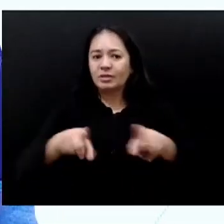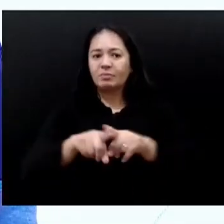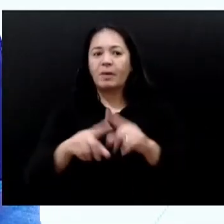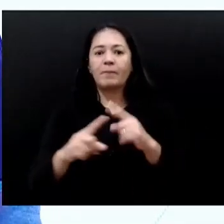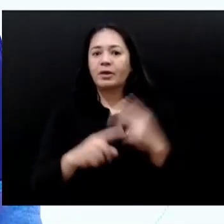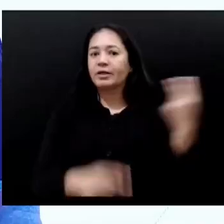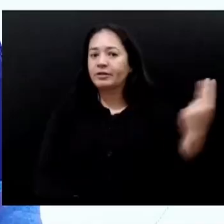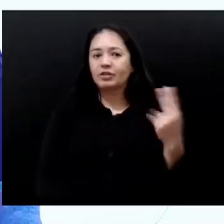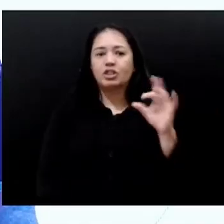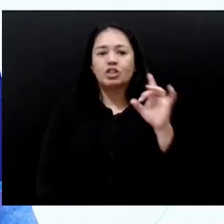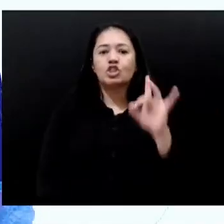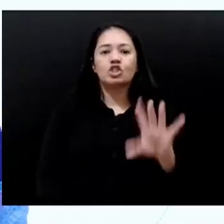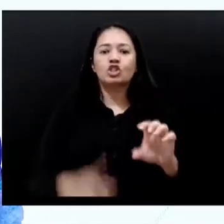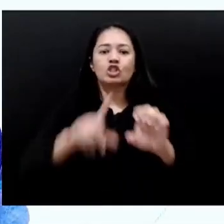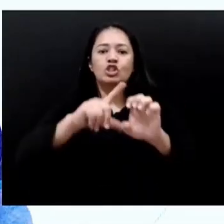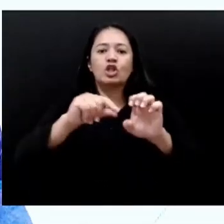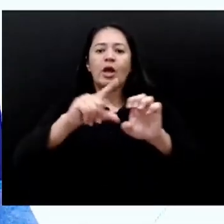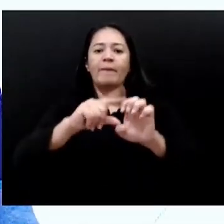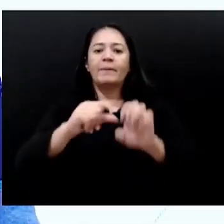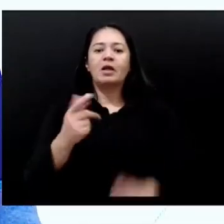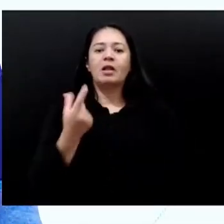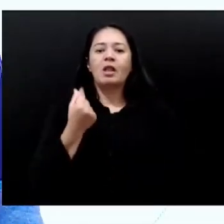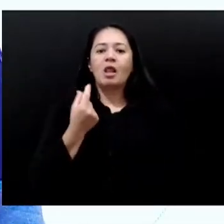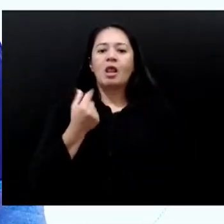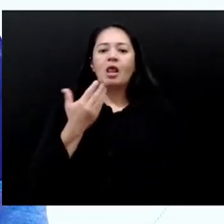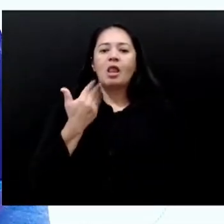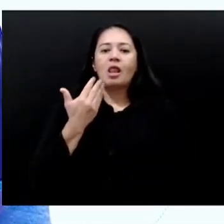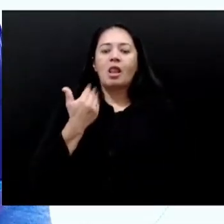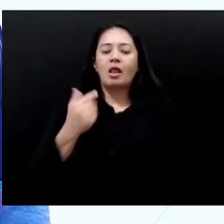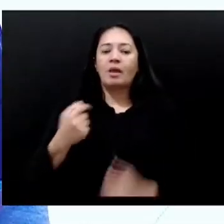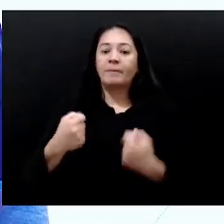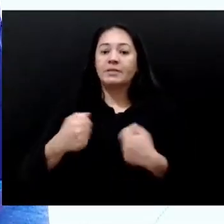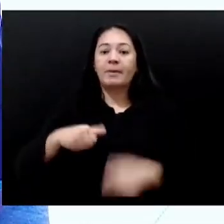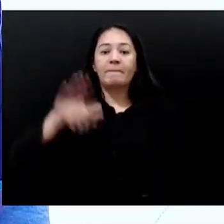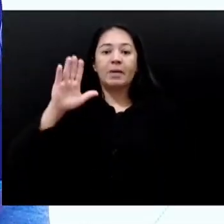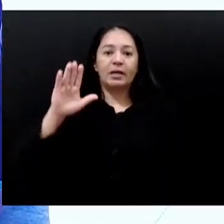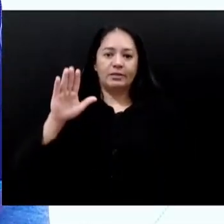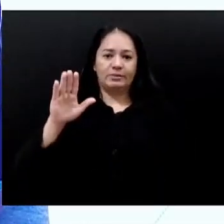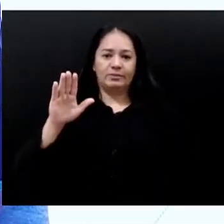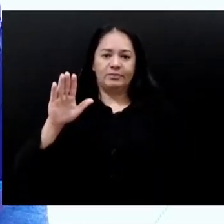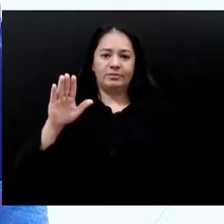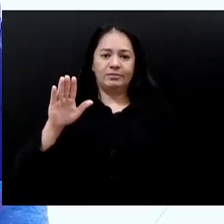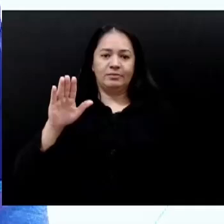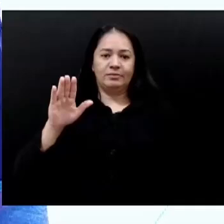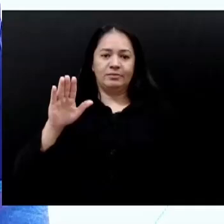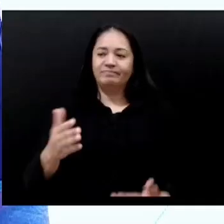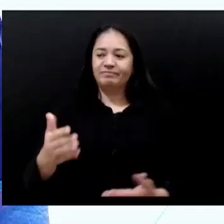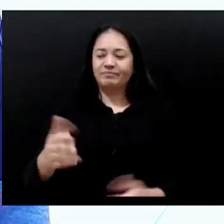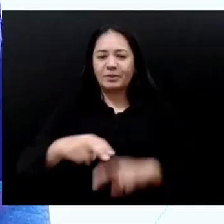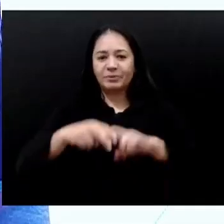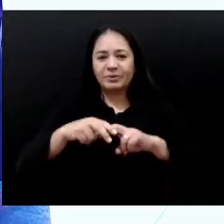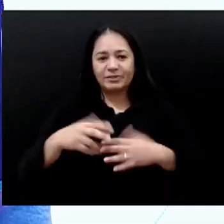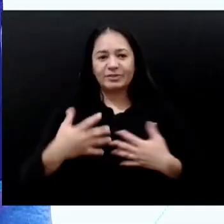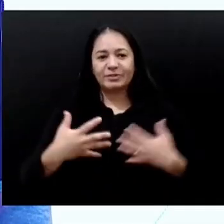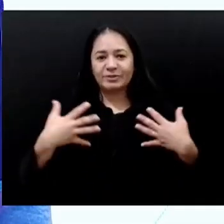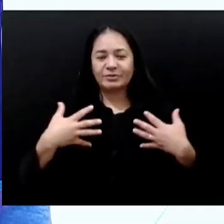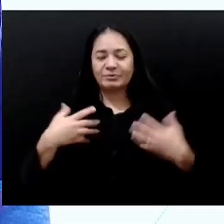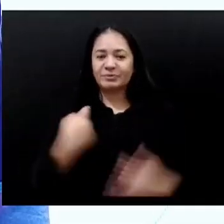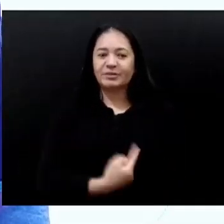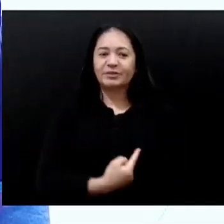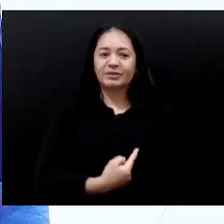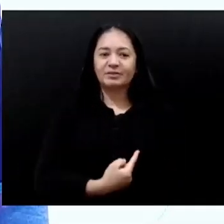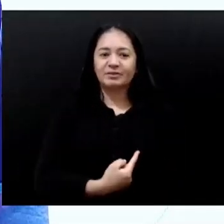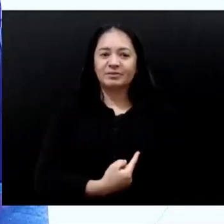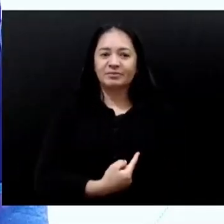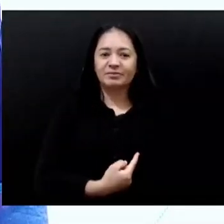empresário e só ganhar dinheiro, tem que ser muito mais do que só isso. Então, é motivo de grande orgulho para nós. Muito obrigada